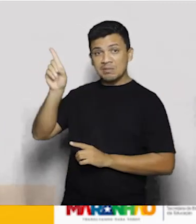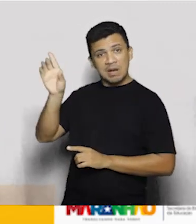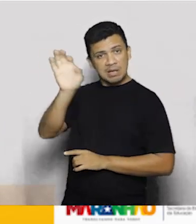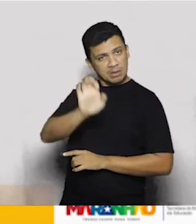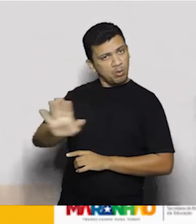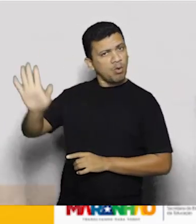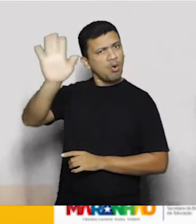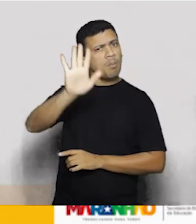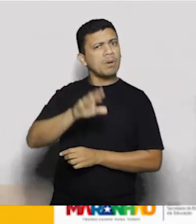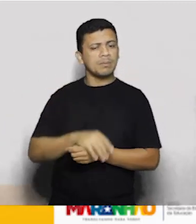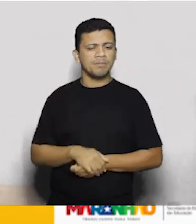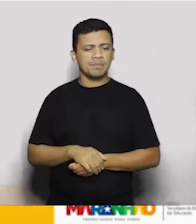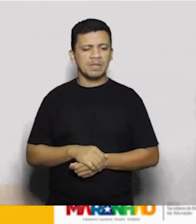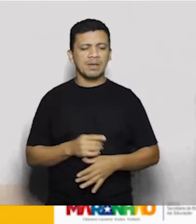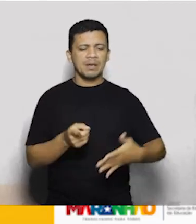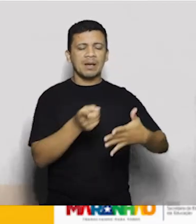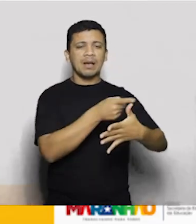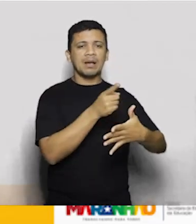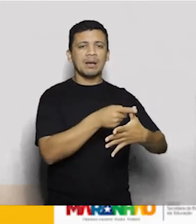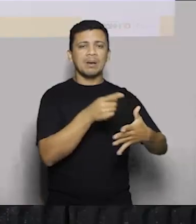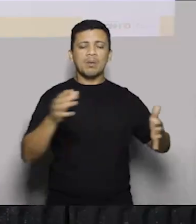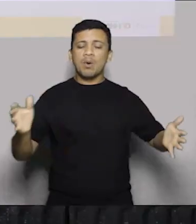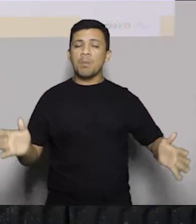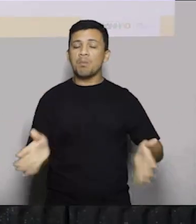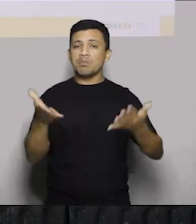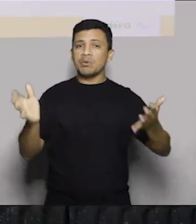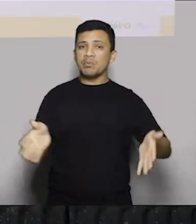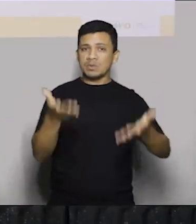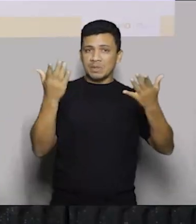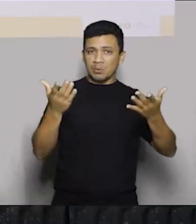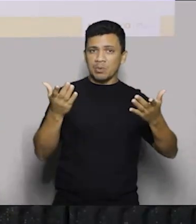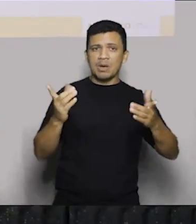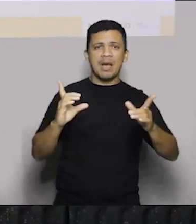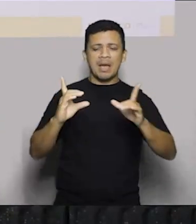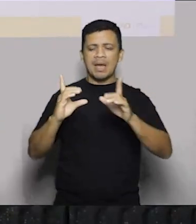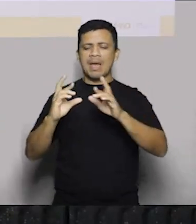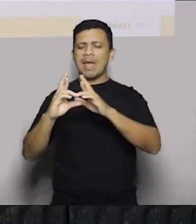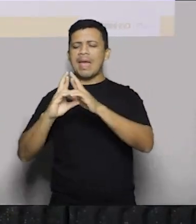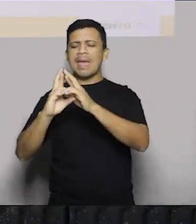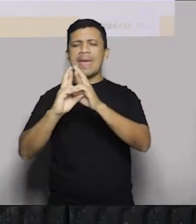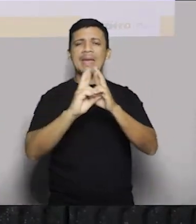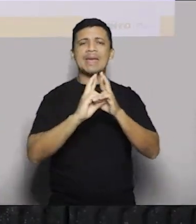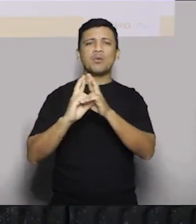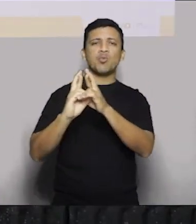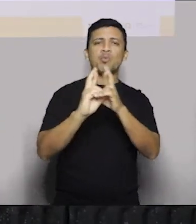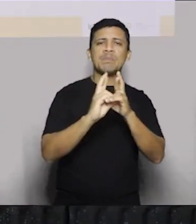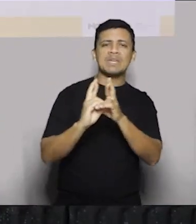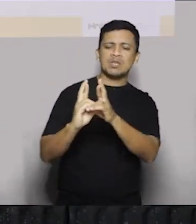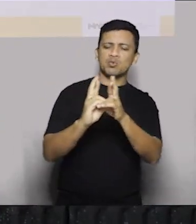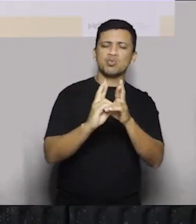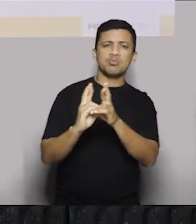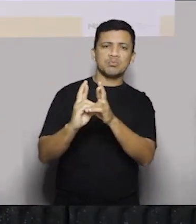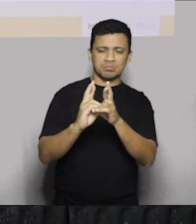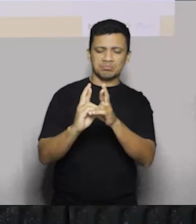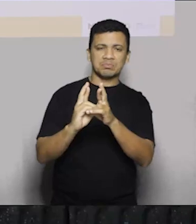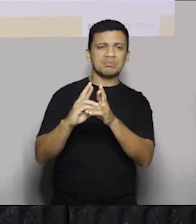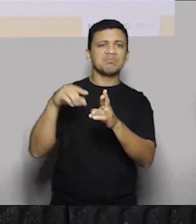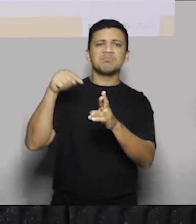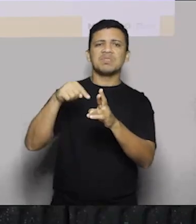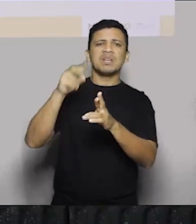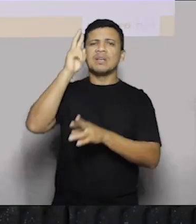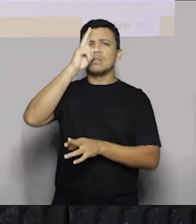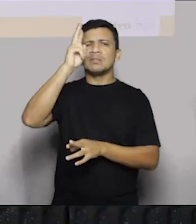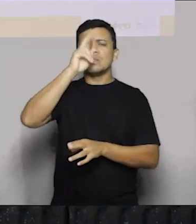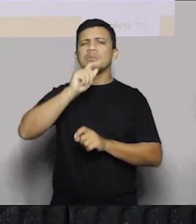A. Promoveu atos ecumênicos. Meus queridos e queridas, quando eu falo para você a palavra ecumênico, você lembra de